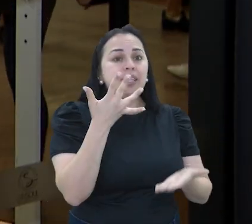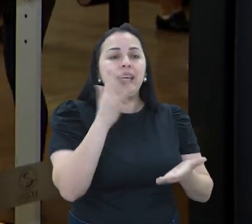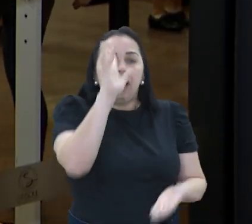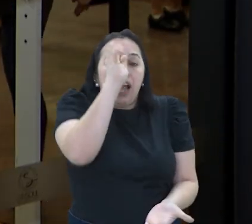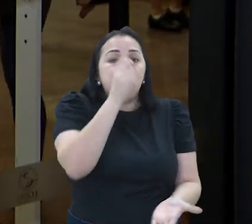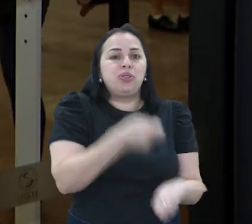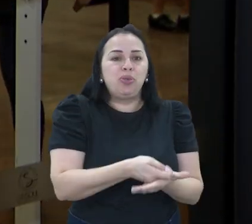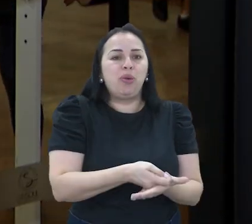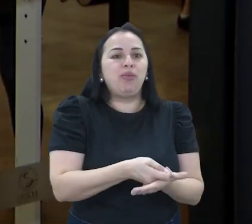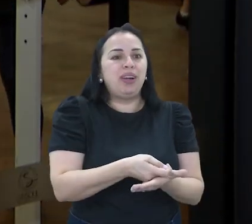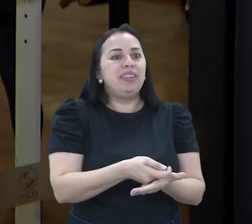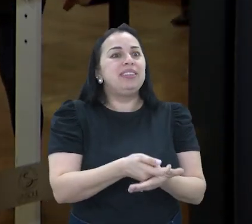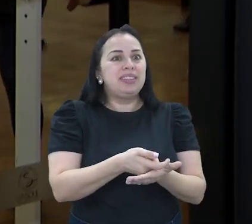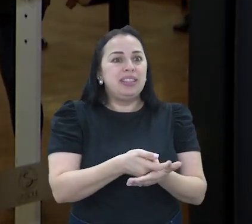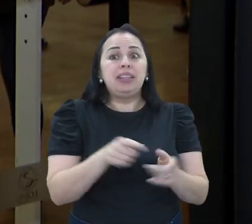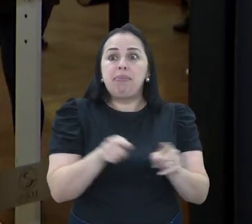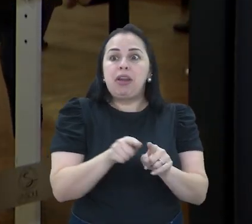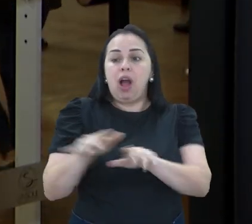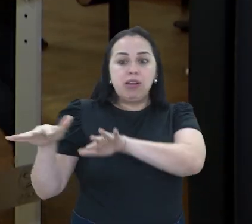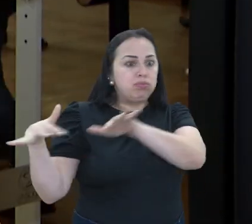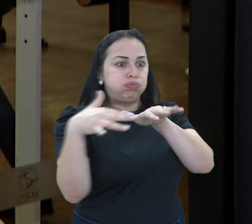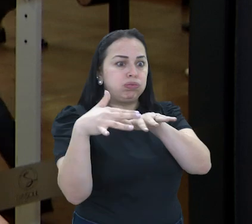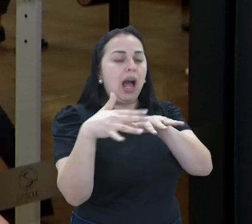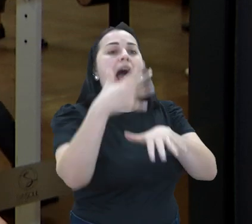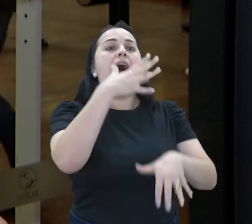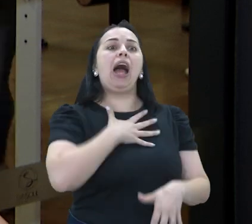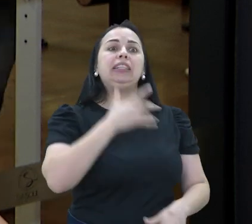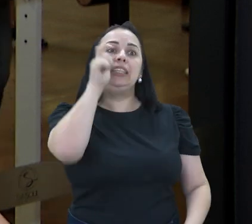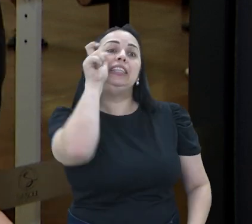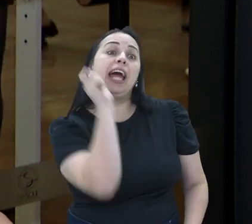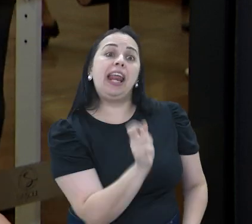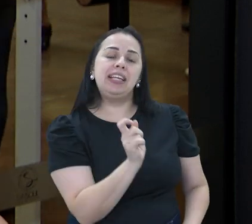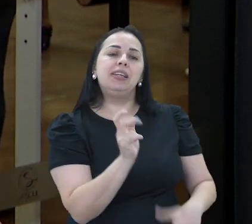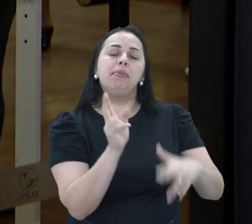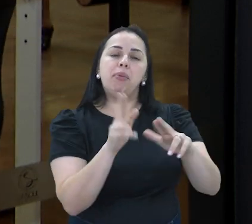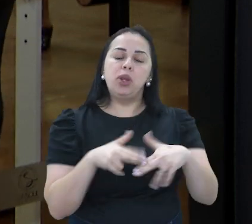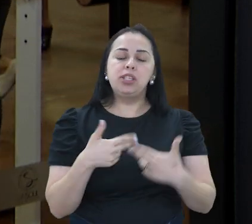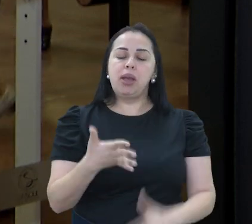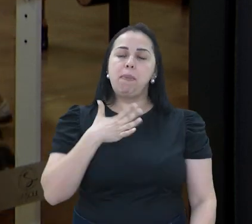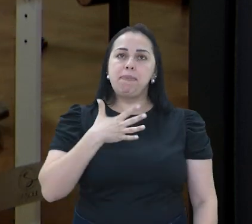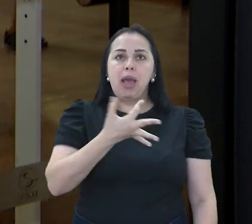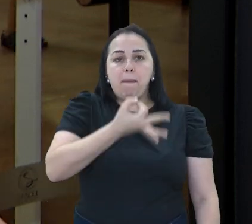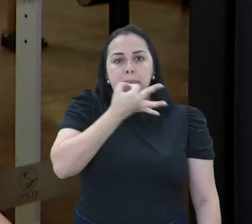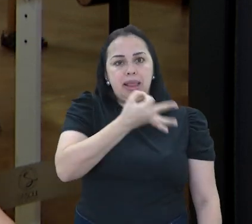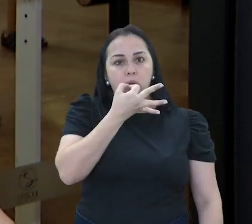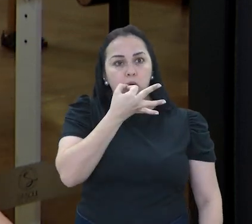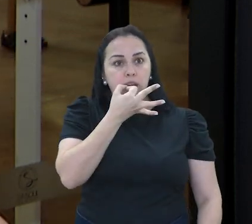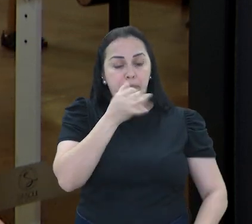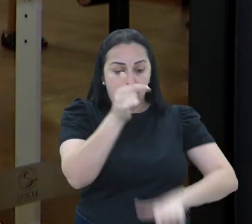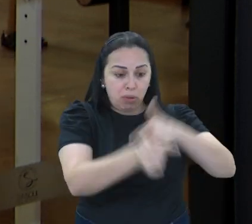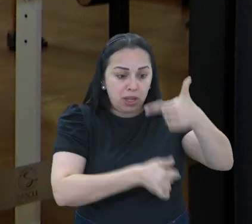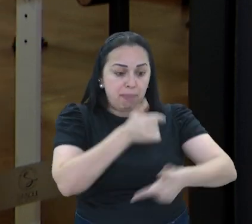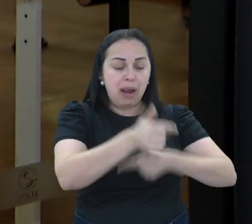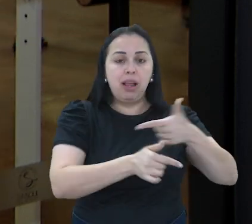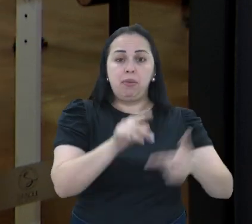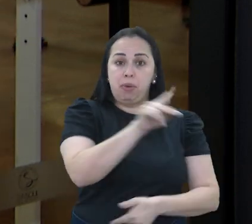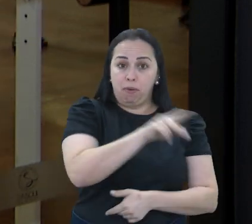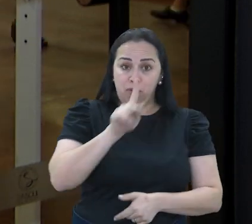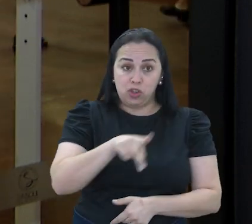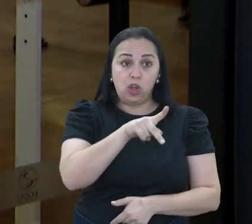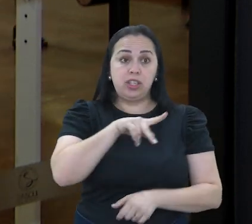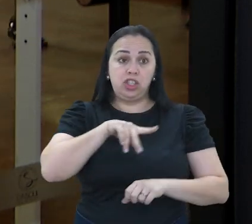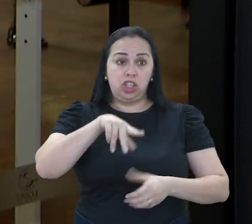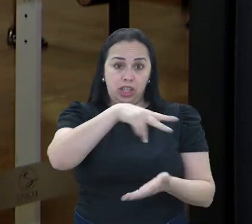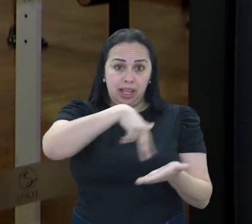as pessoas talvez possam se interessar cada vez mais por isso, né? E hoje, eu acredito que no nosso trabalho como professores de